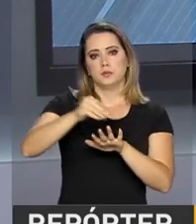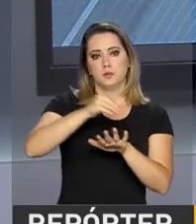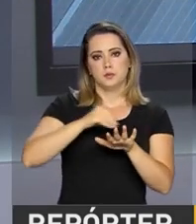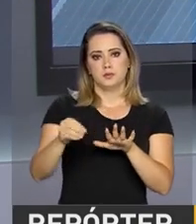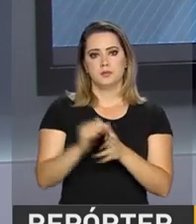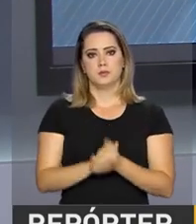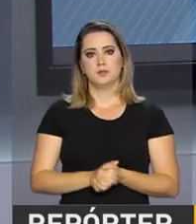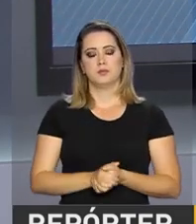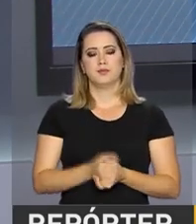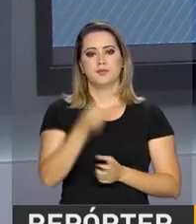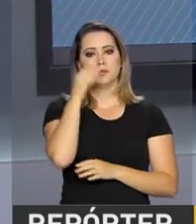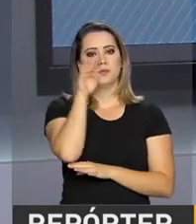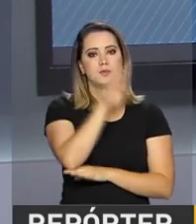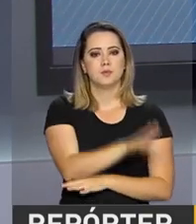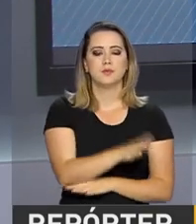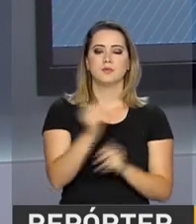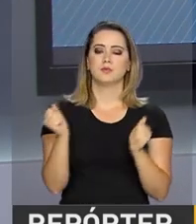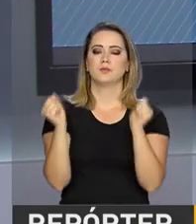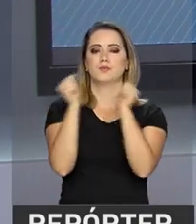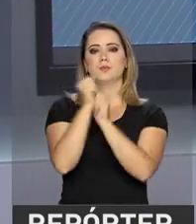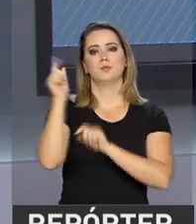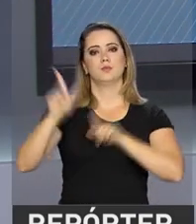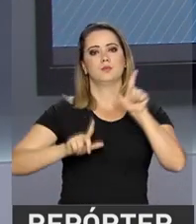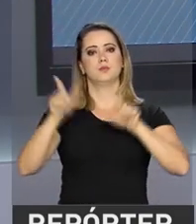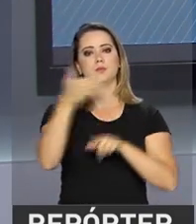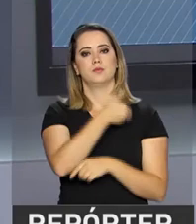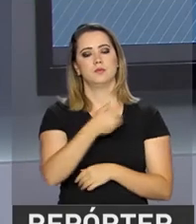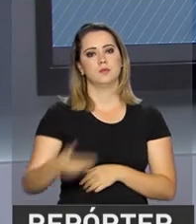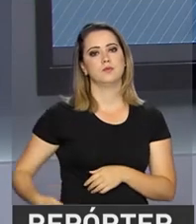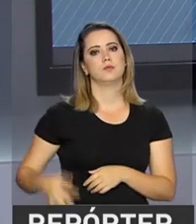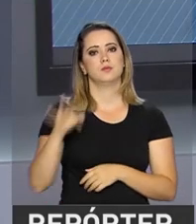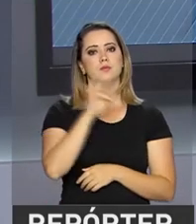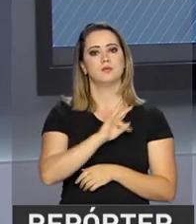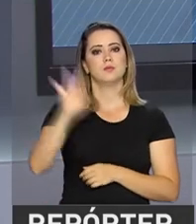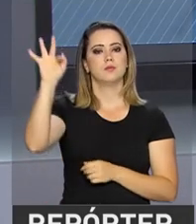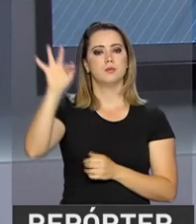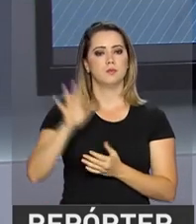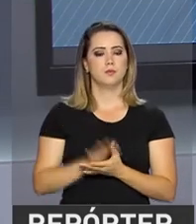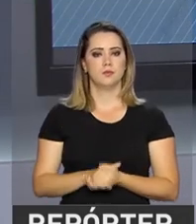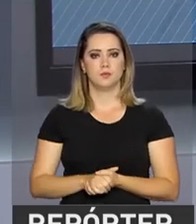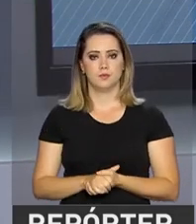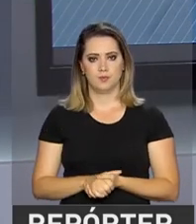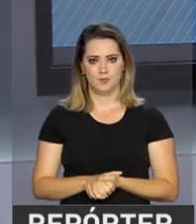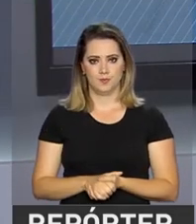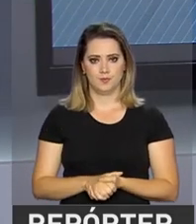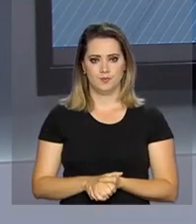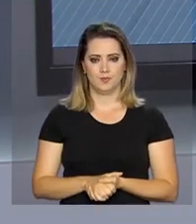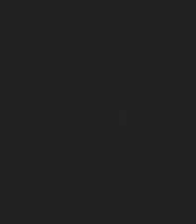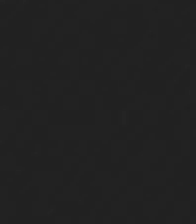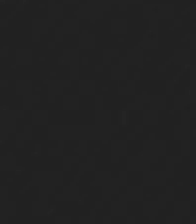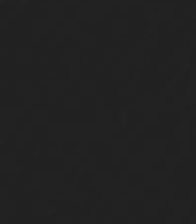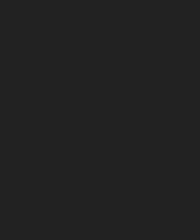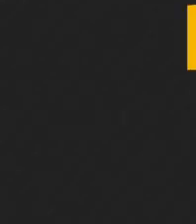outras informações boa tarde pra você e continue com a gente na nbr a tv do governo federal